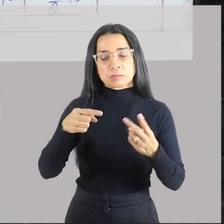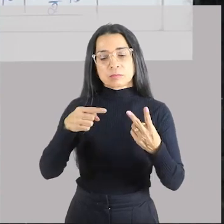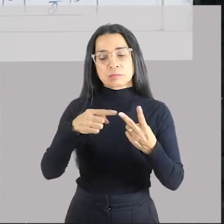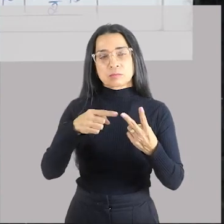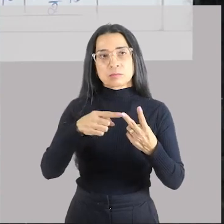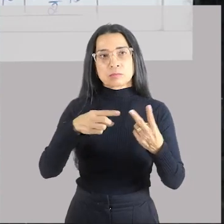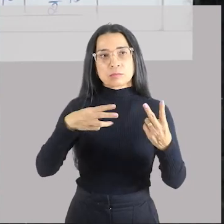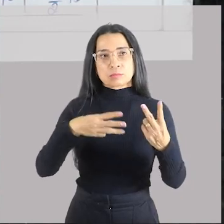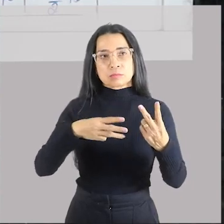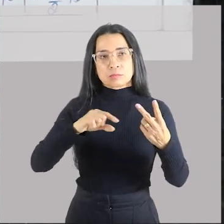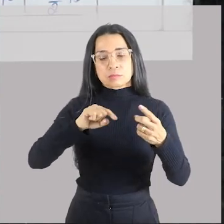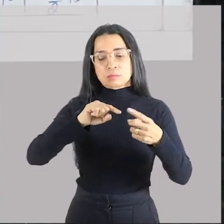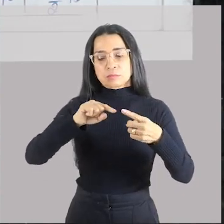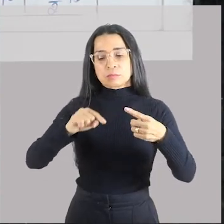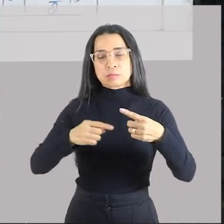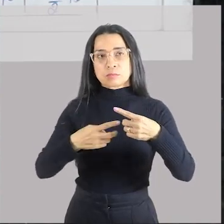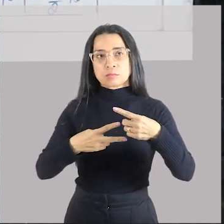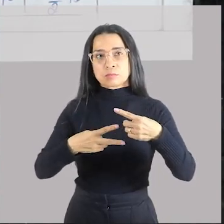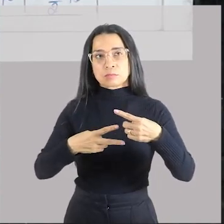sobre 2,